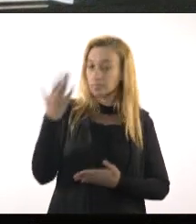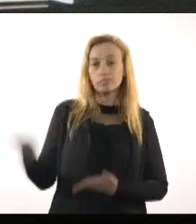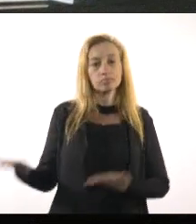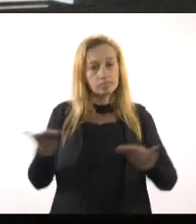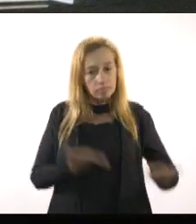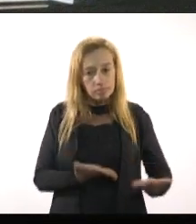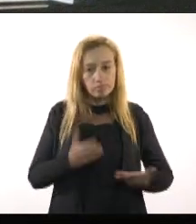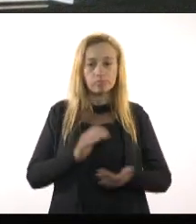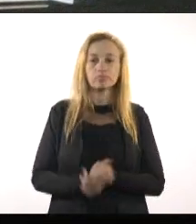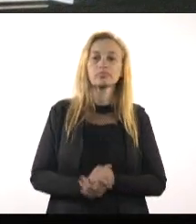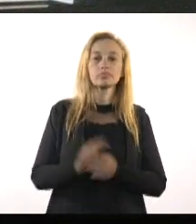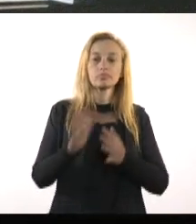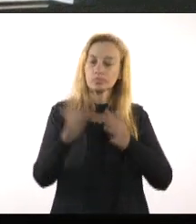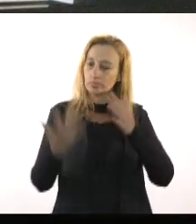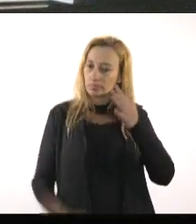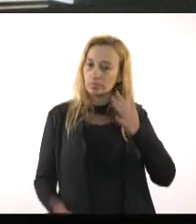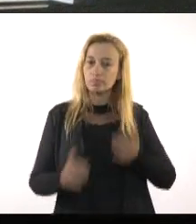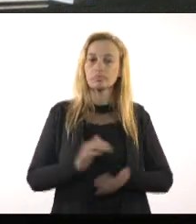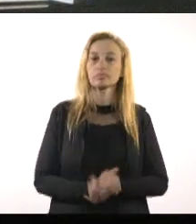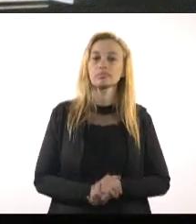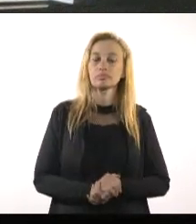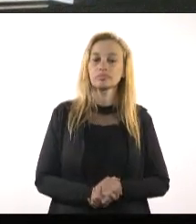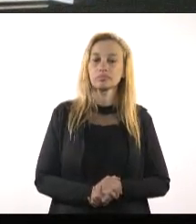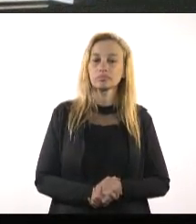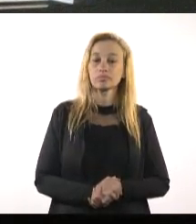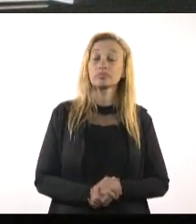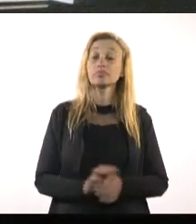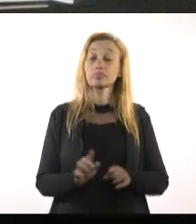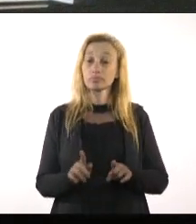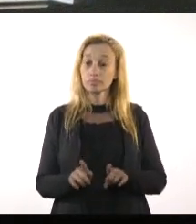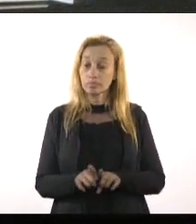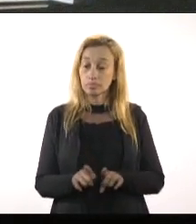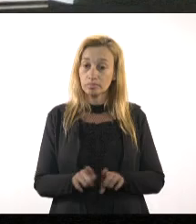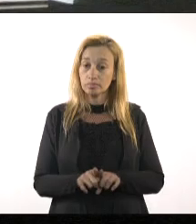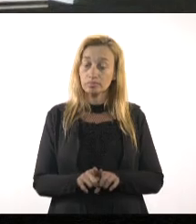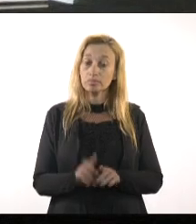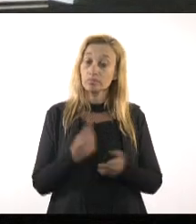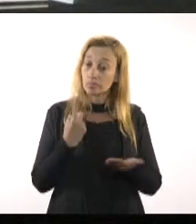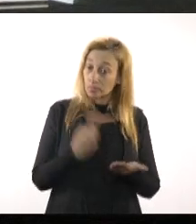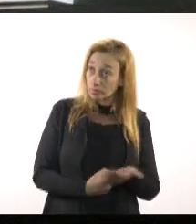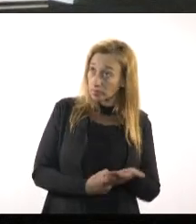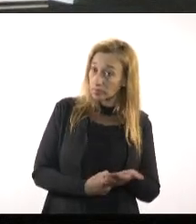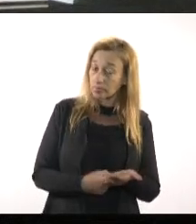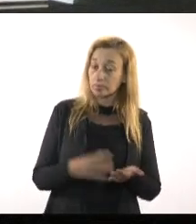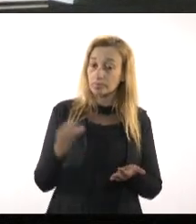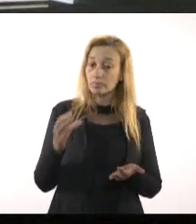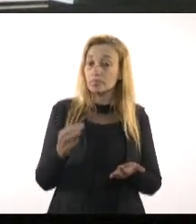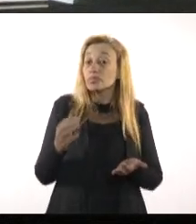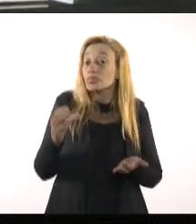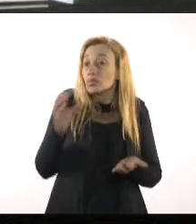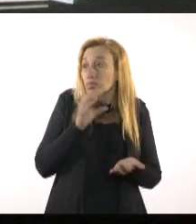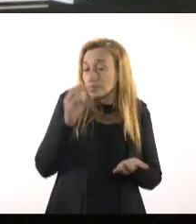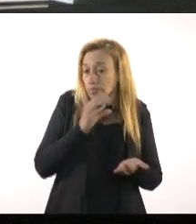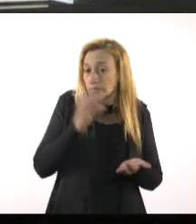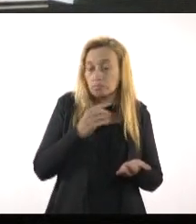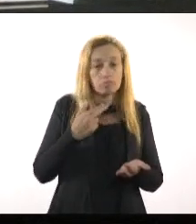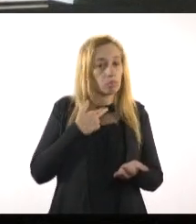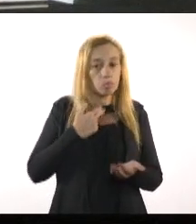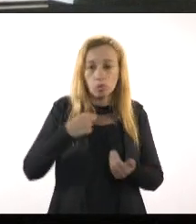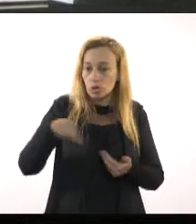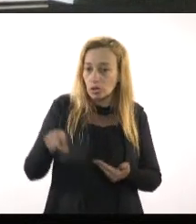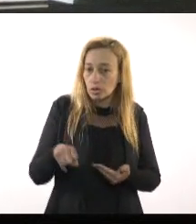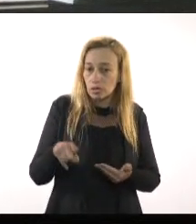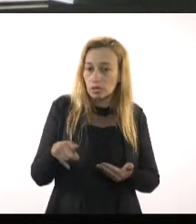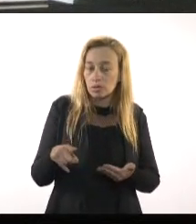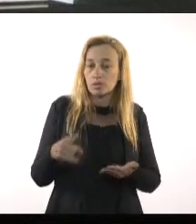para a solenidade em referência. Entretanto, em virtude de compromissos emergenciais, não pude comparecer ao evento, que